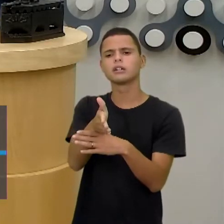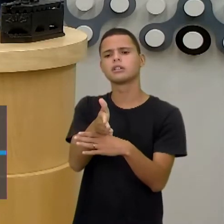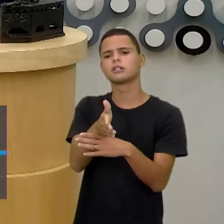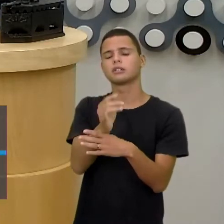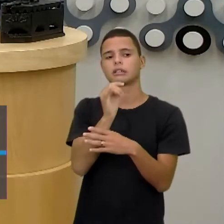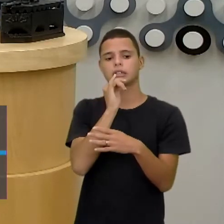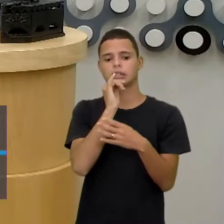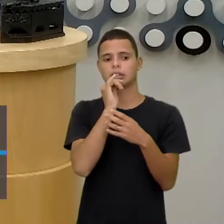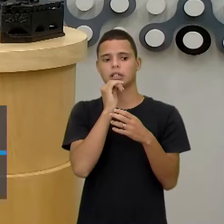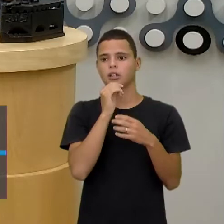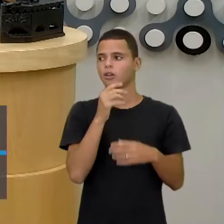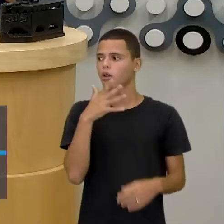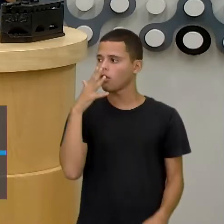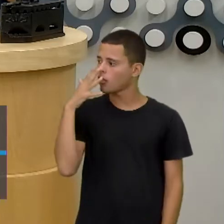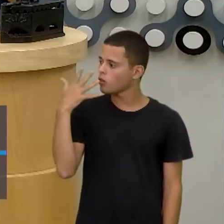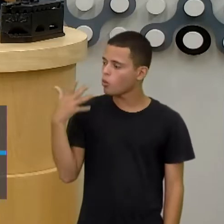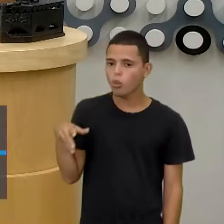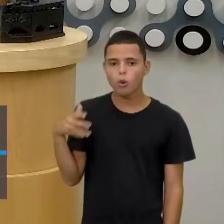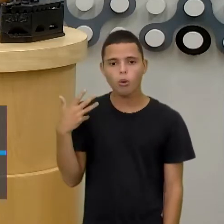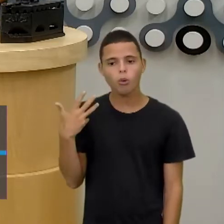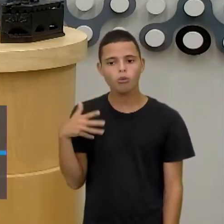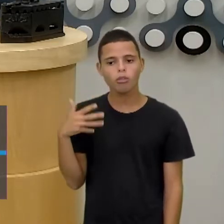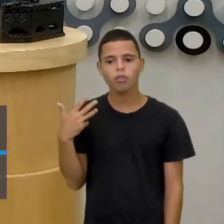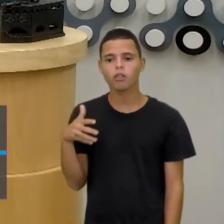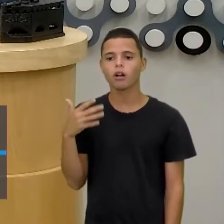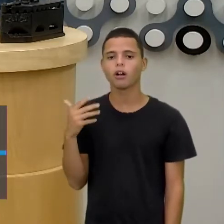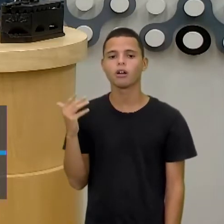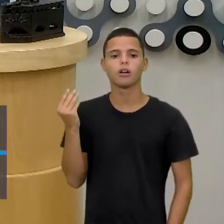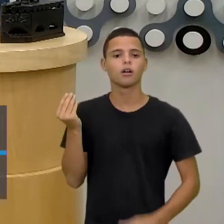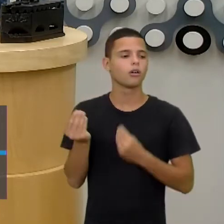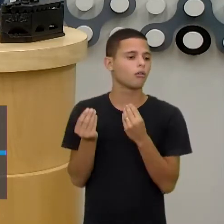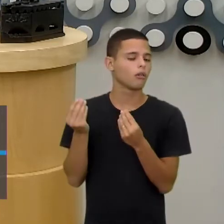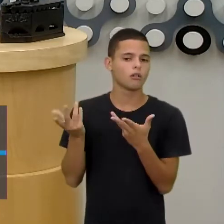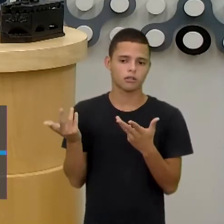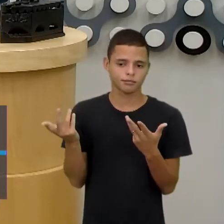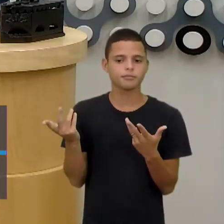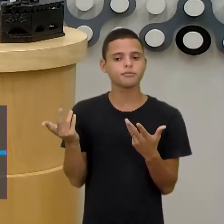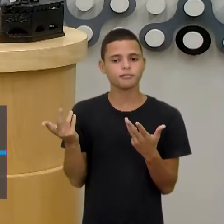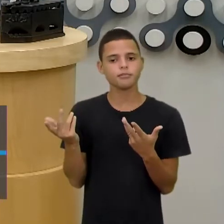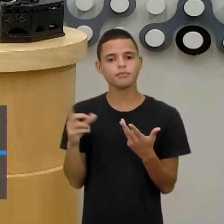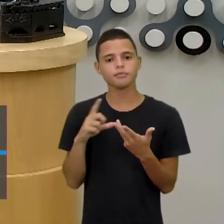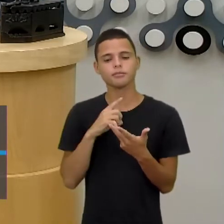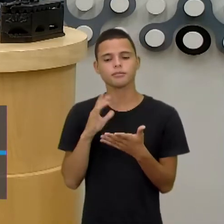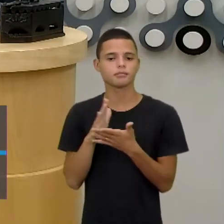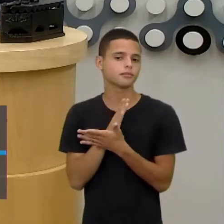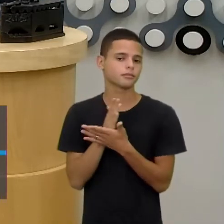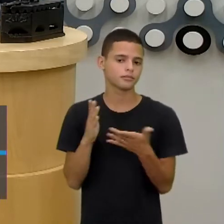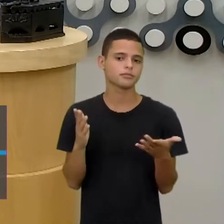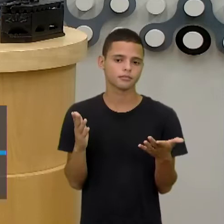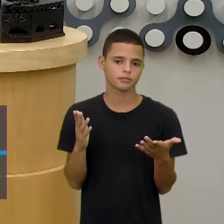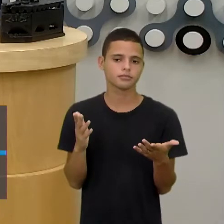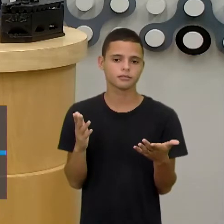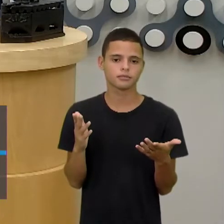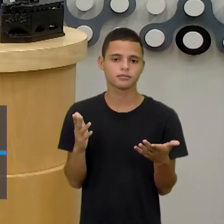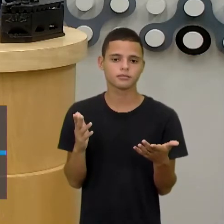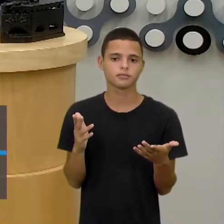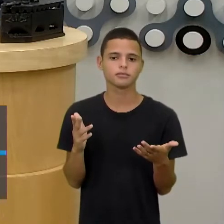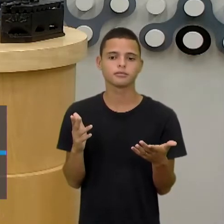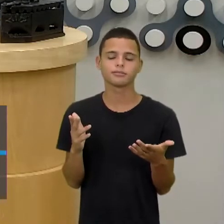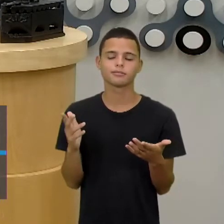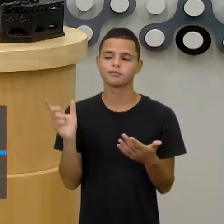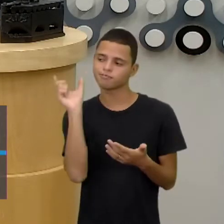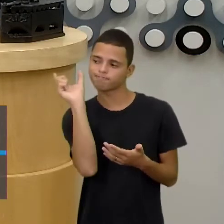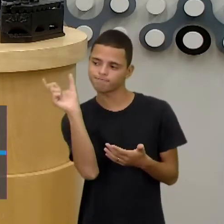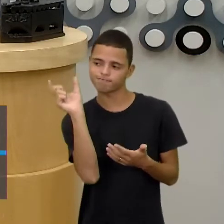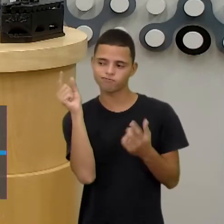opa, nossa, né? Vai lá, né? Isso. Tá, então, esses ditos palavrões,